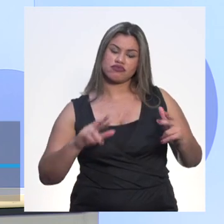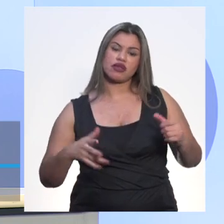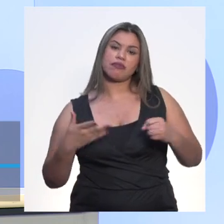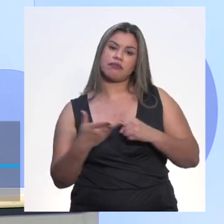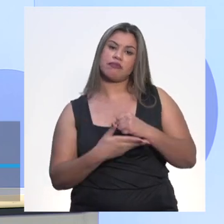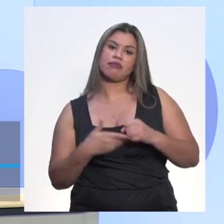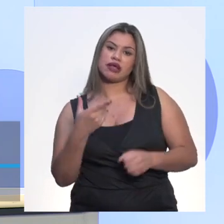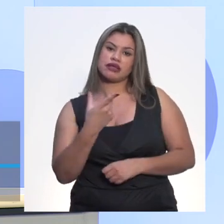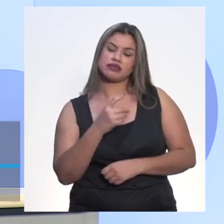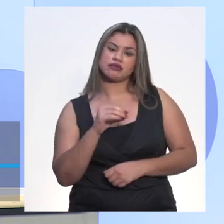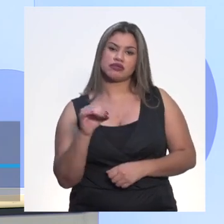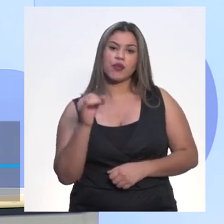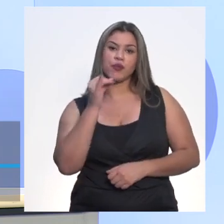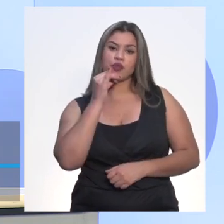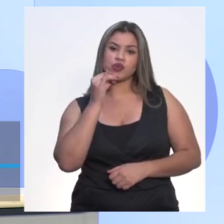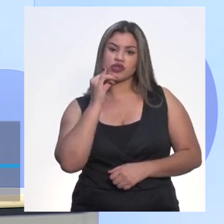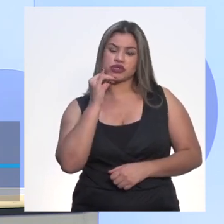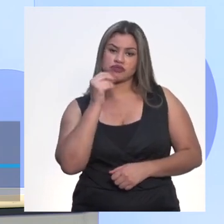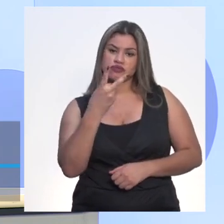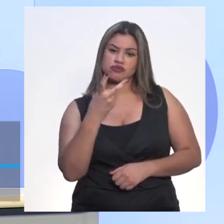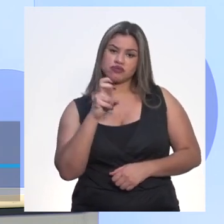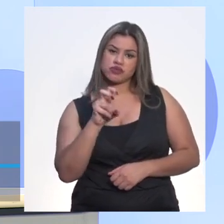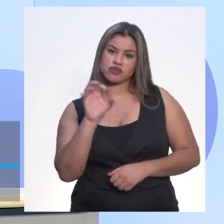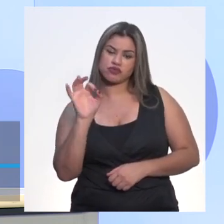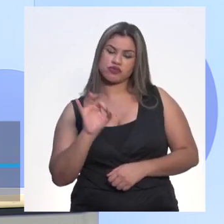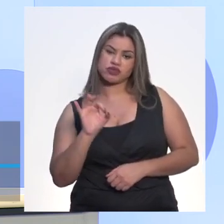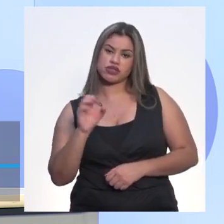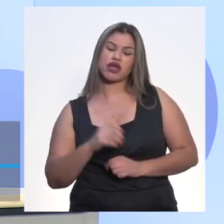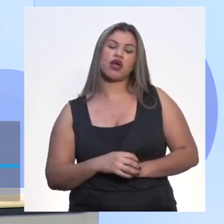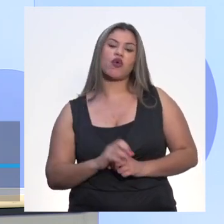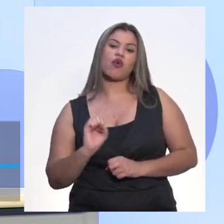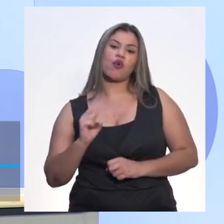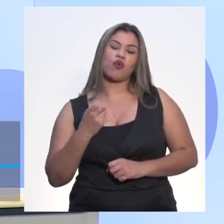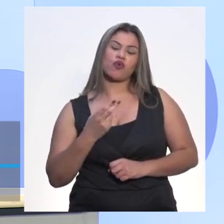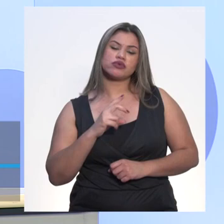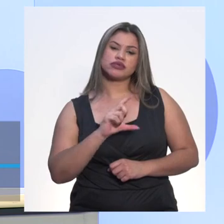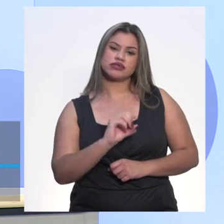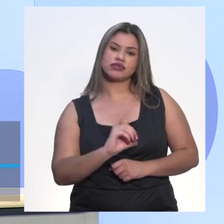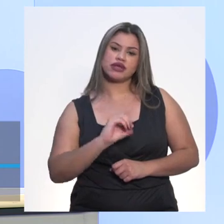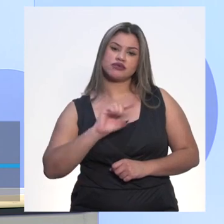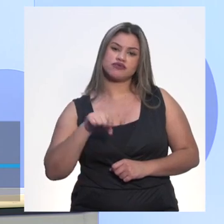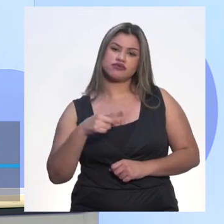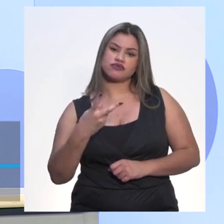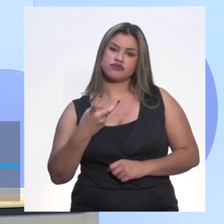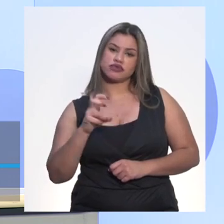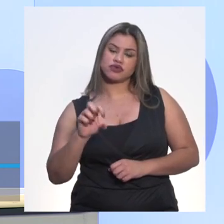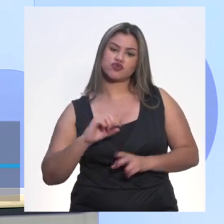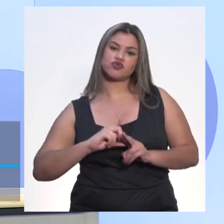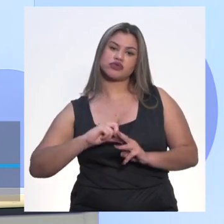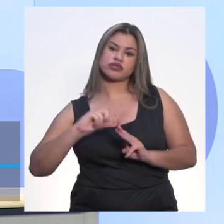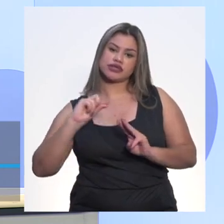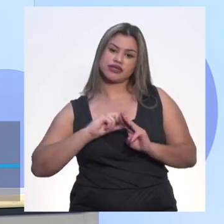Então, eu ter 25%, eu ter 0,25